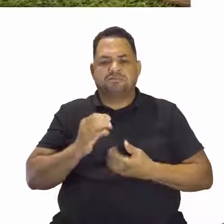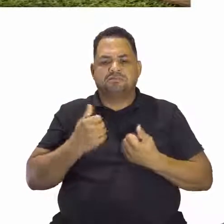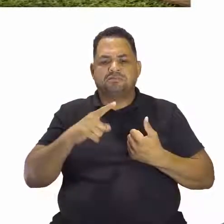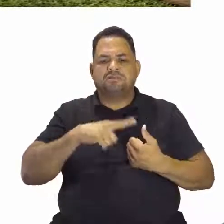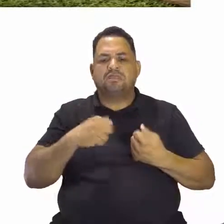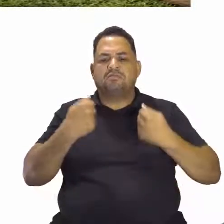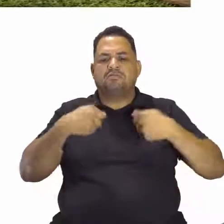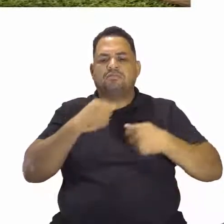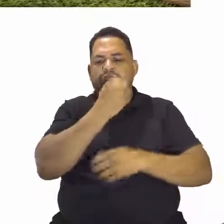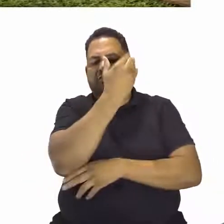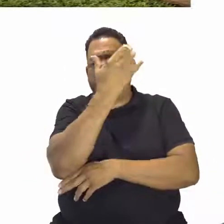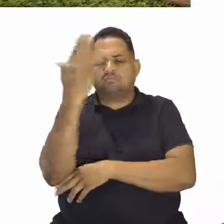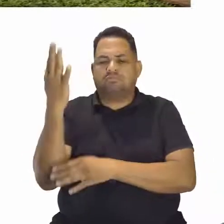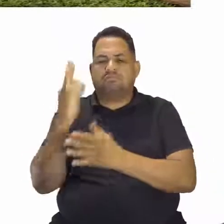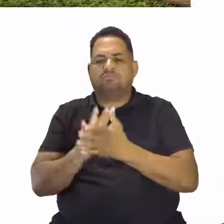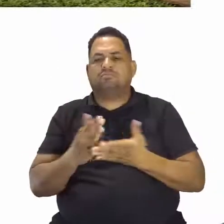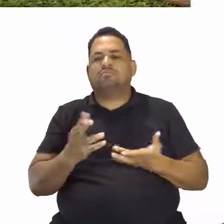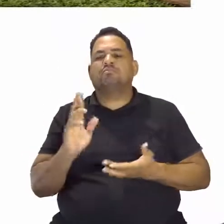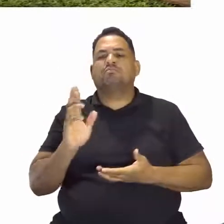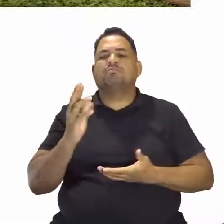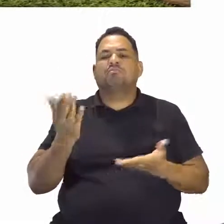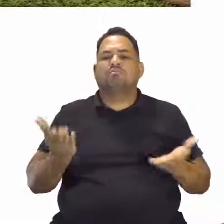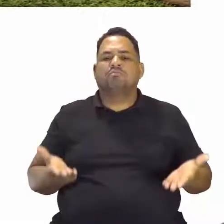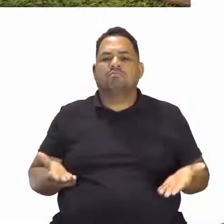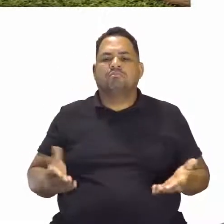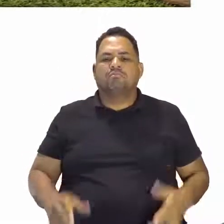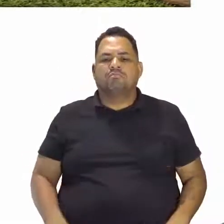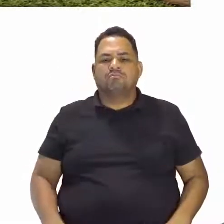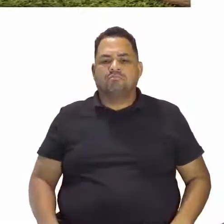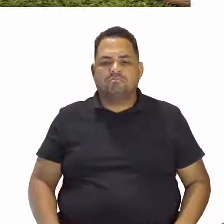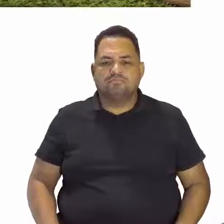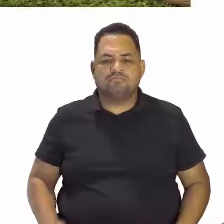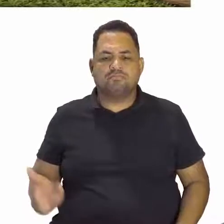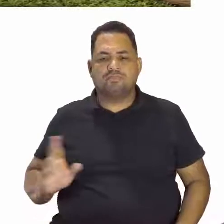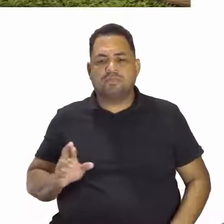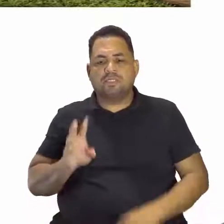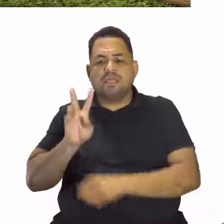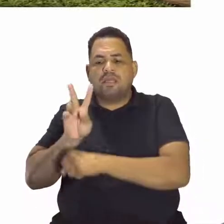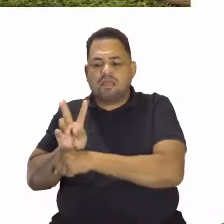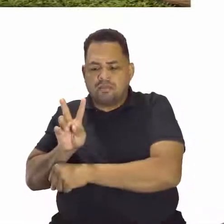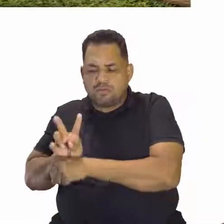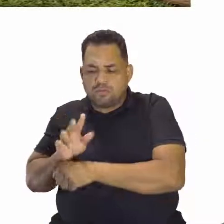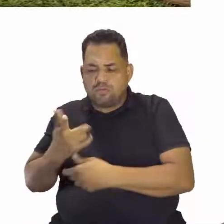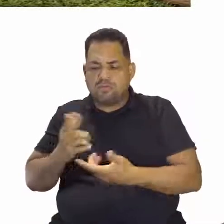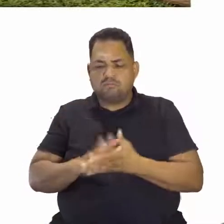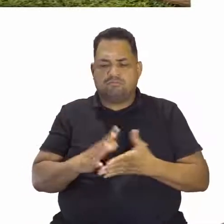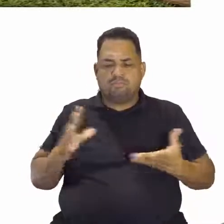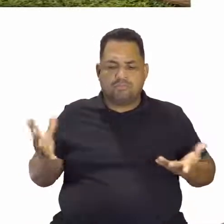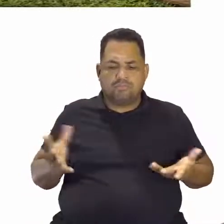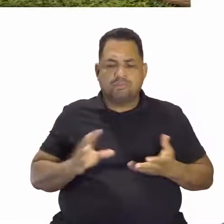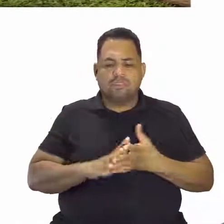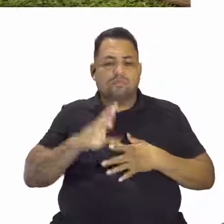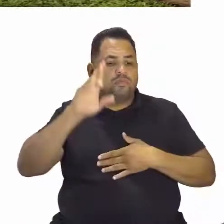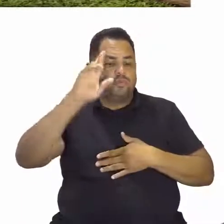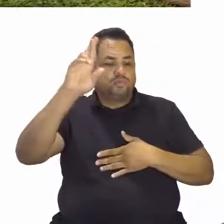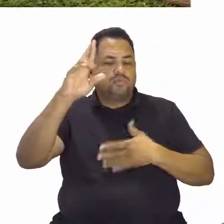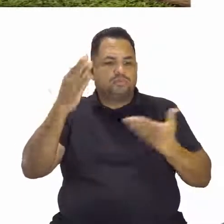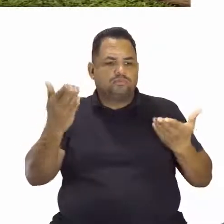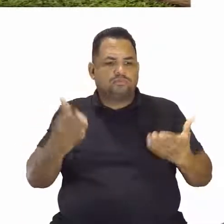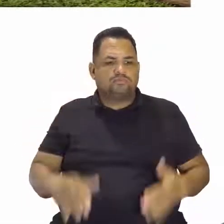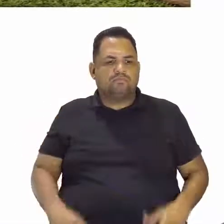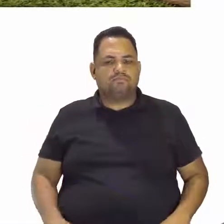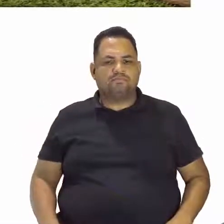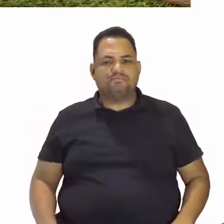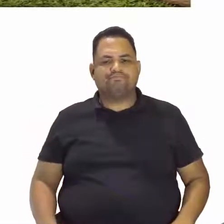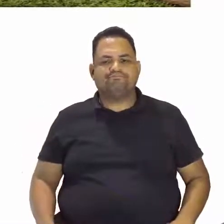Quem é que estava aqui? Quem é que chegou aqui? Quem é que ficou aqui? Quem é que cuida? Quem é que se apropriou? Aí eu chego